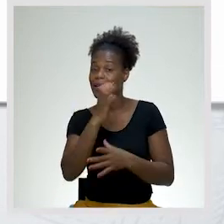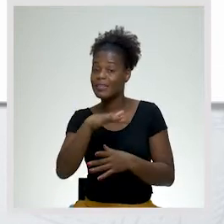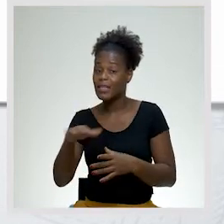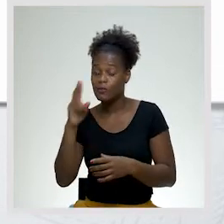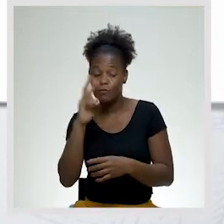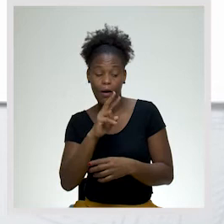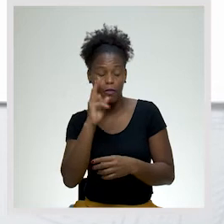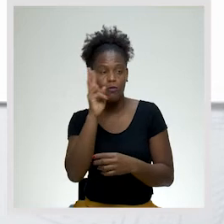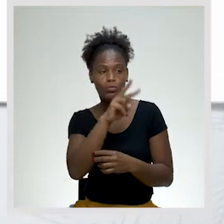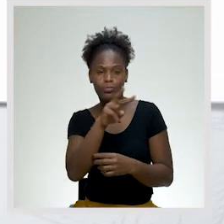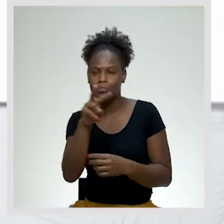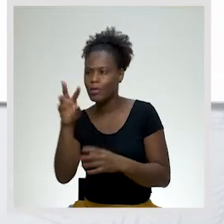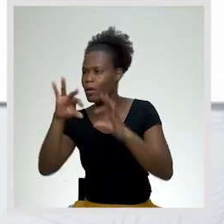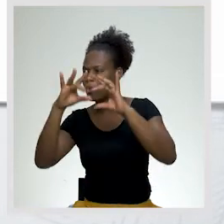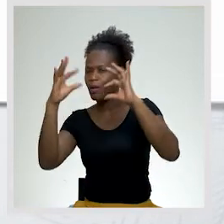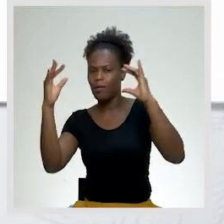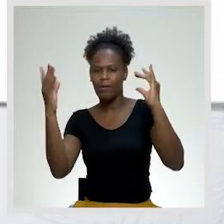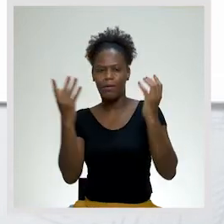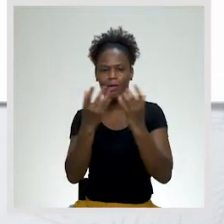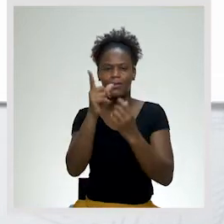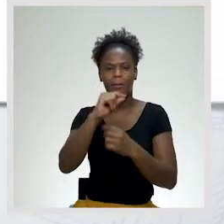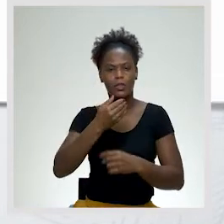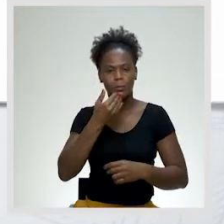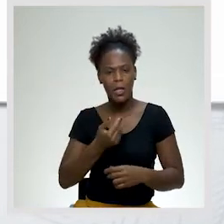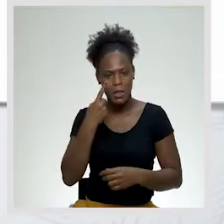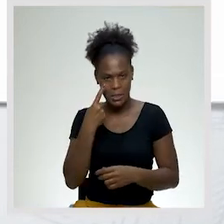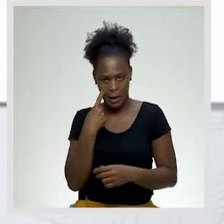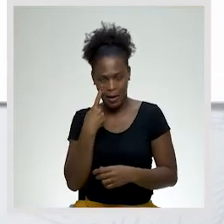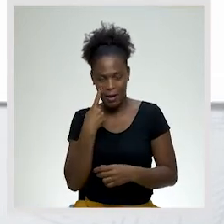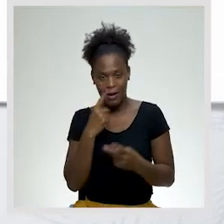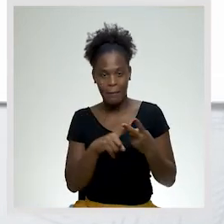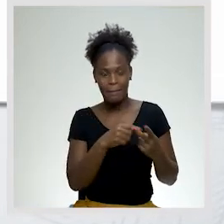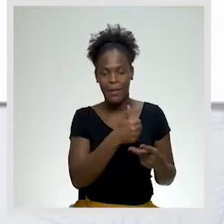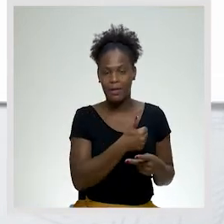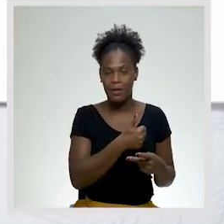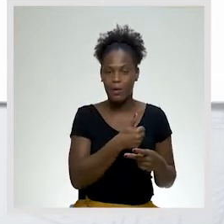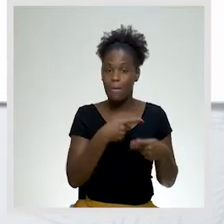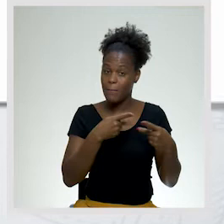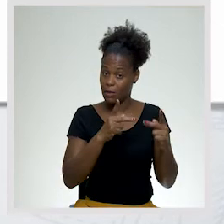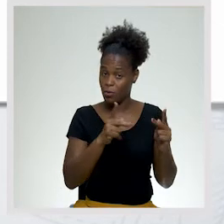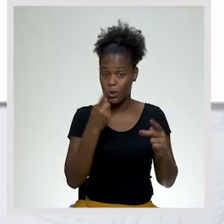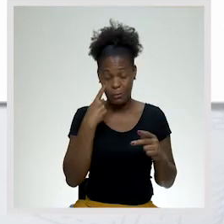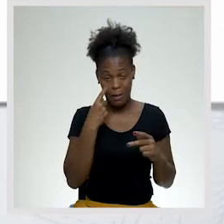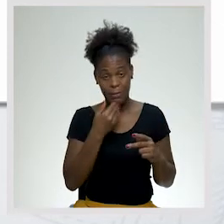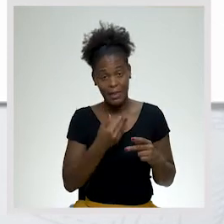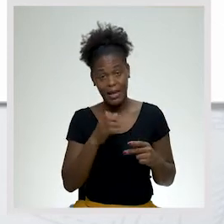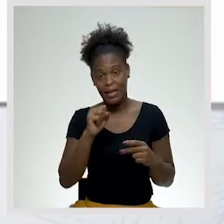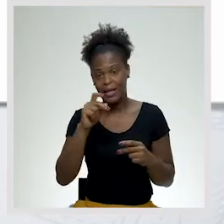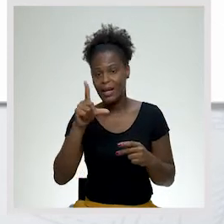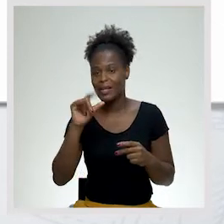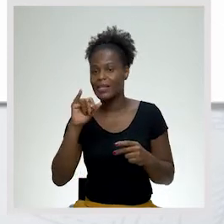para a observação da natureza e experiência. A linha B: o método experimental de